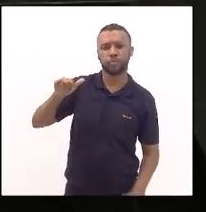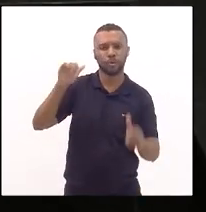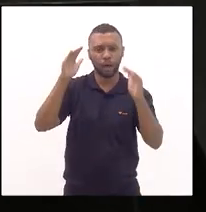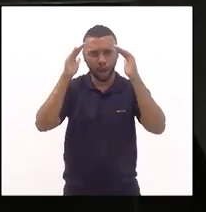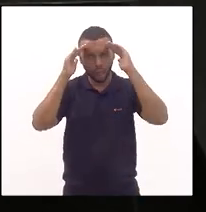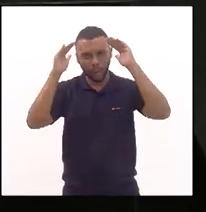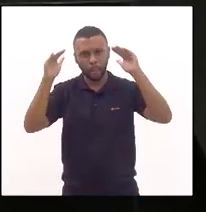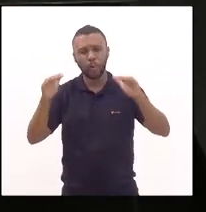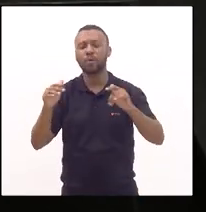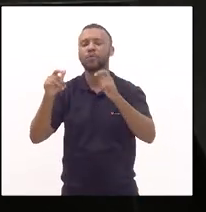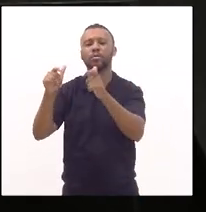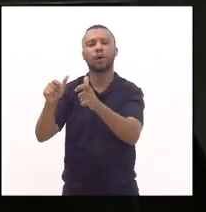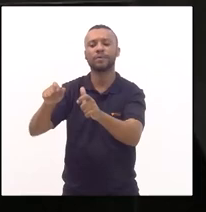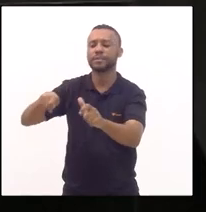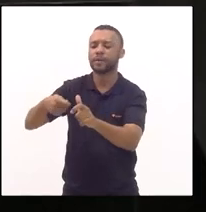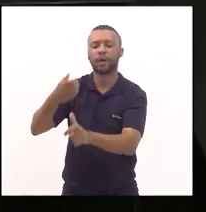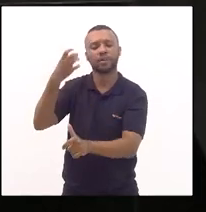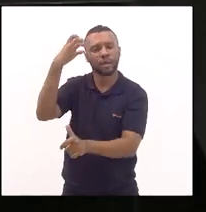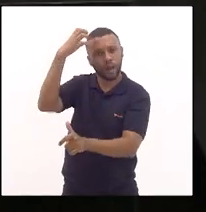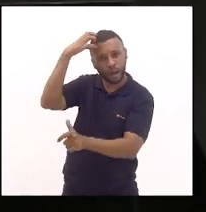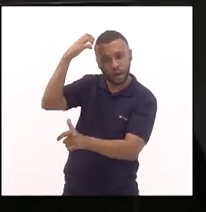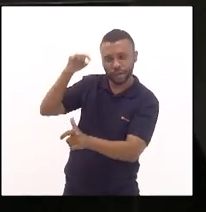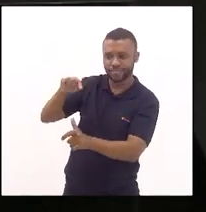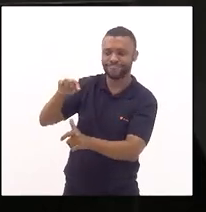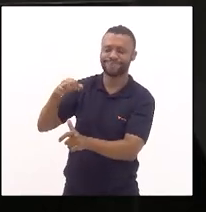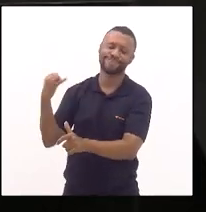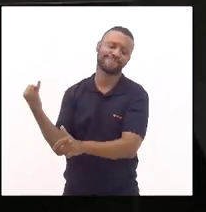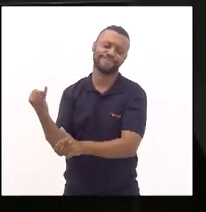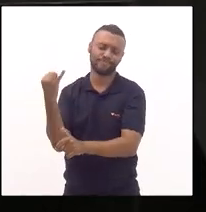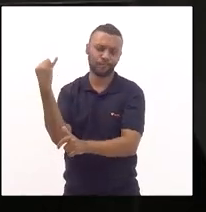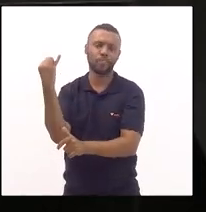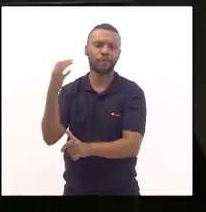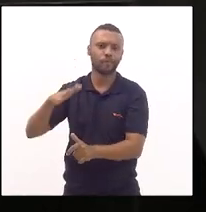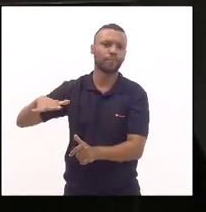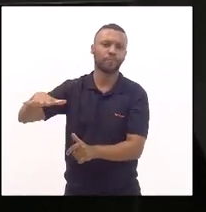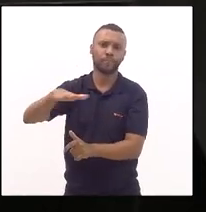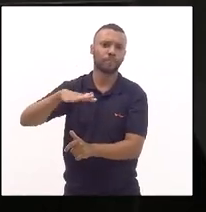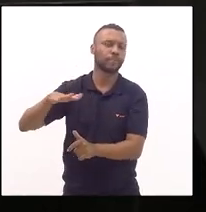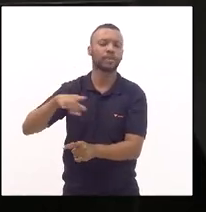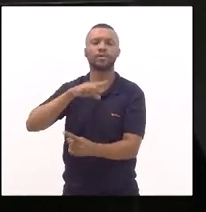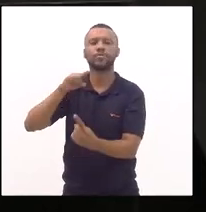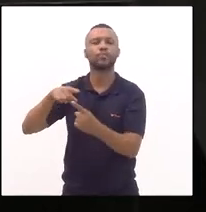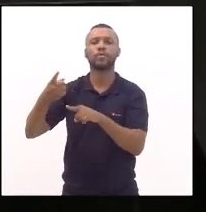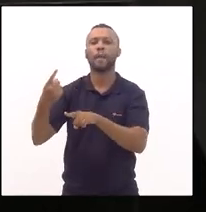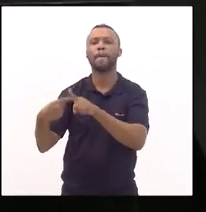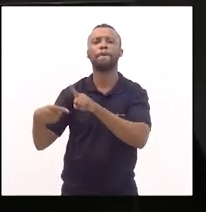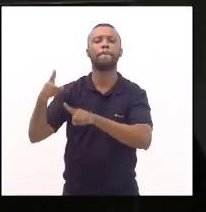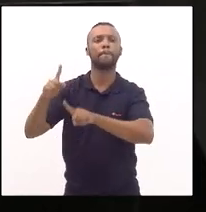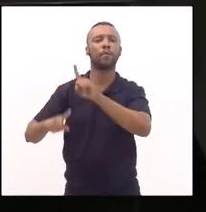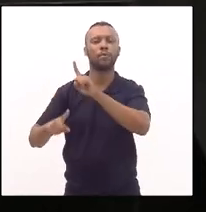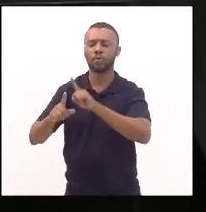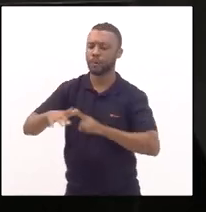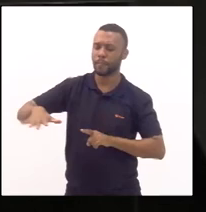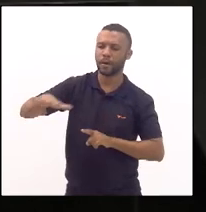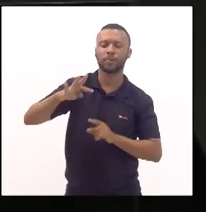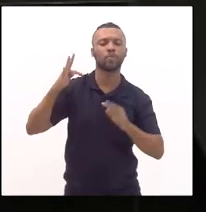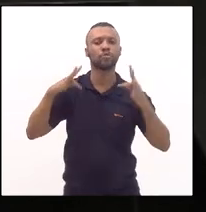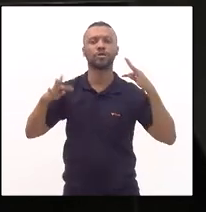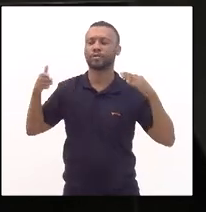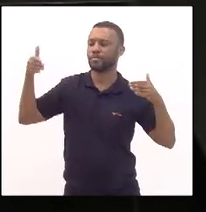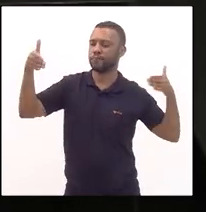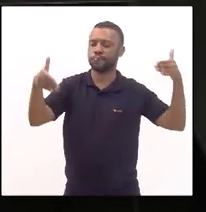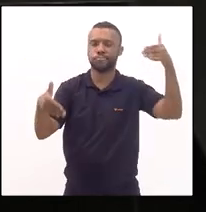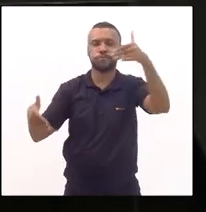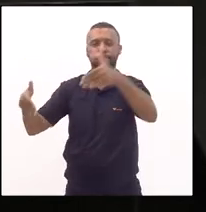dos Reis. Um importante equipamento que vai transformar toda uma região turística.